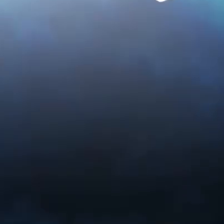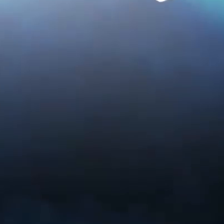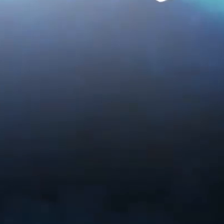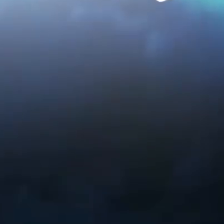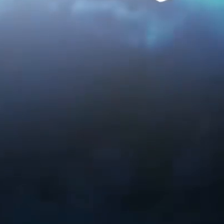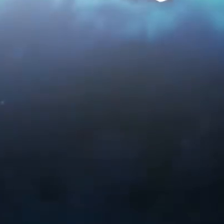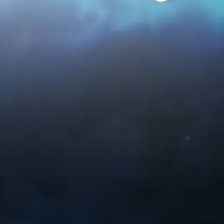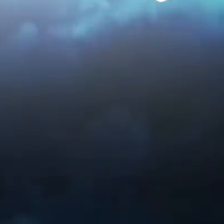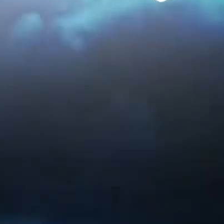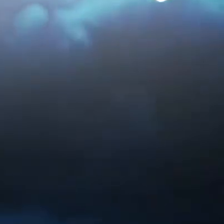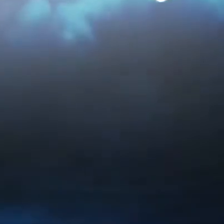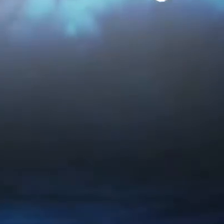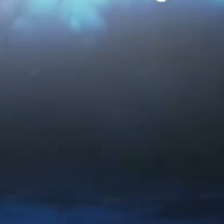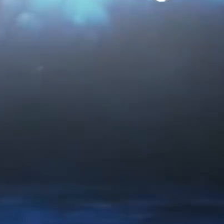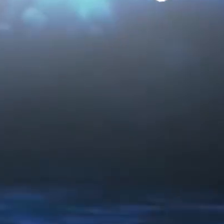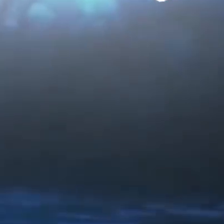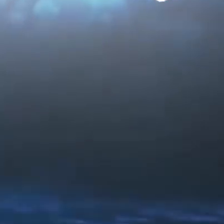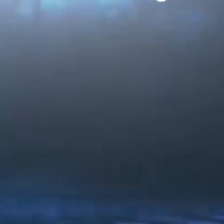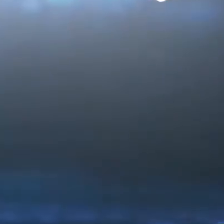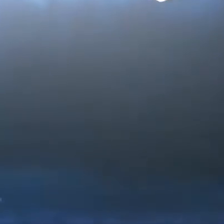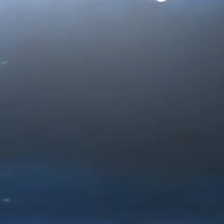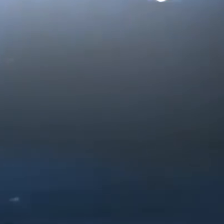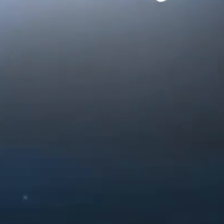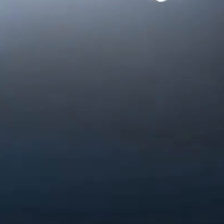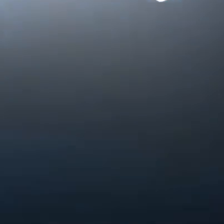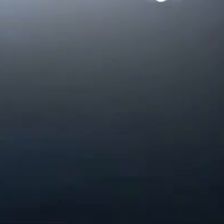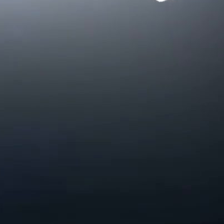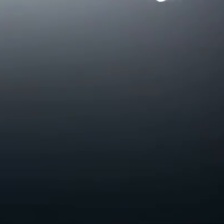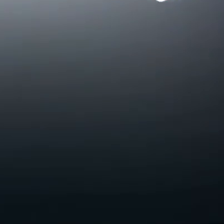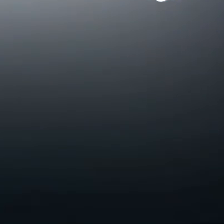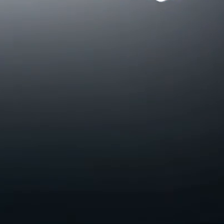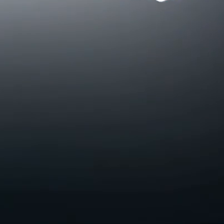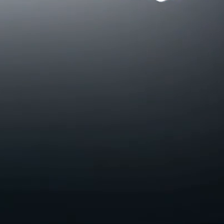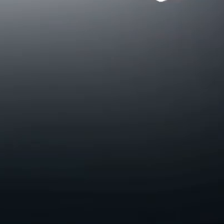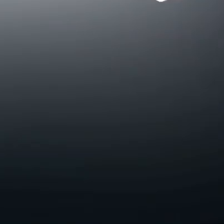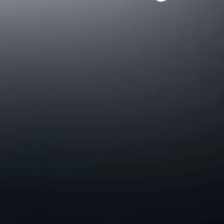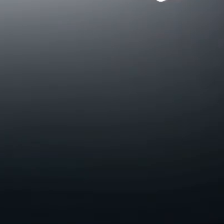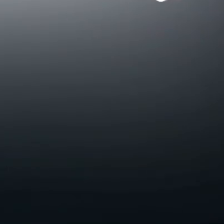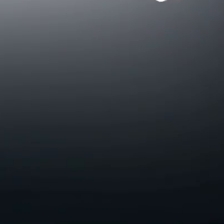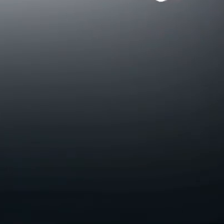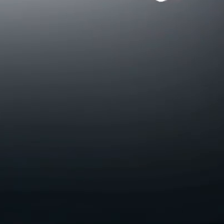muitas casas durante esse tempo. É aquilo que clamamos e pedimos